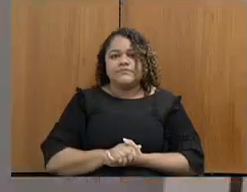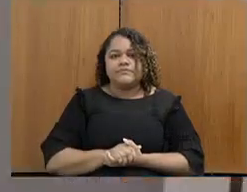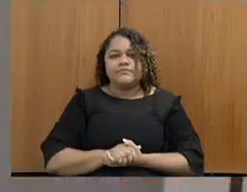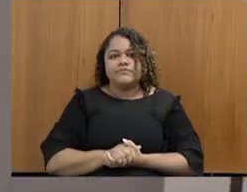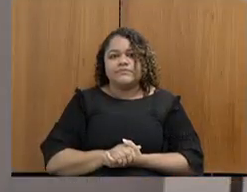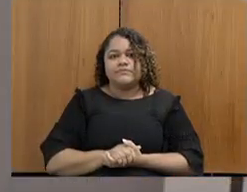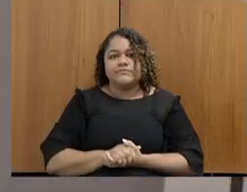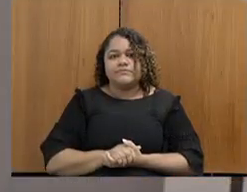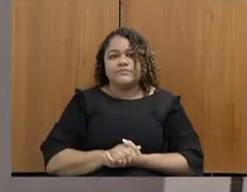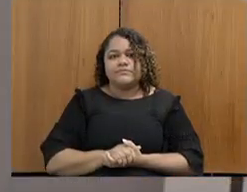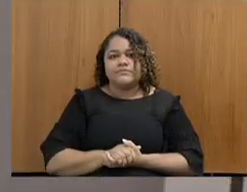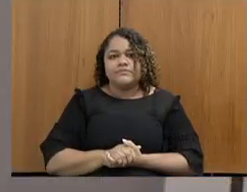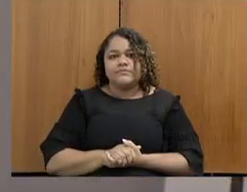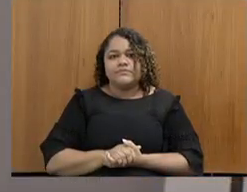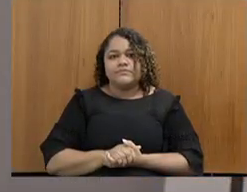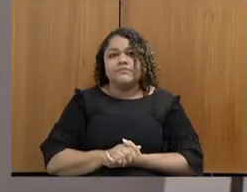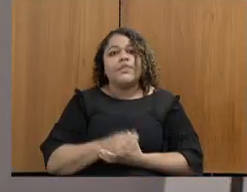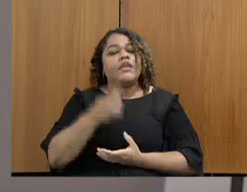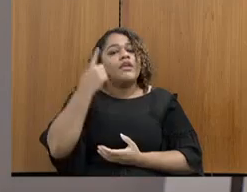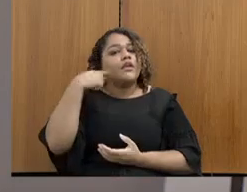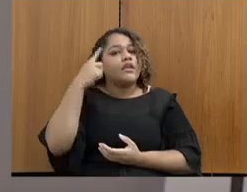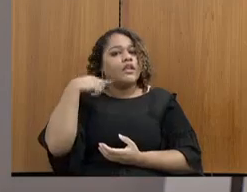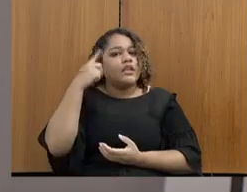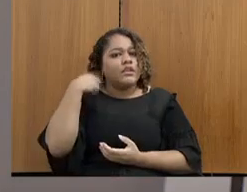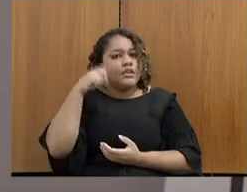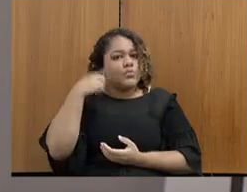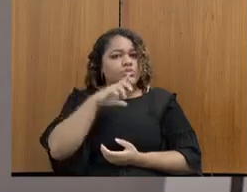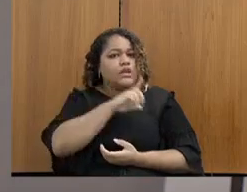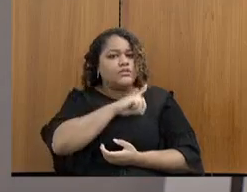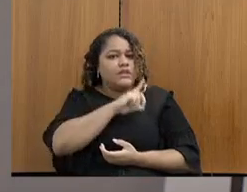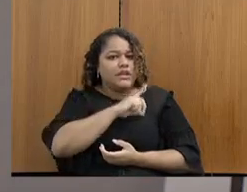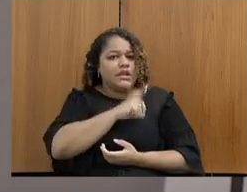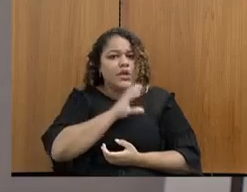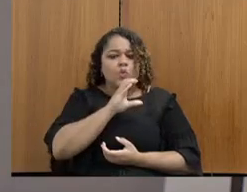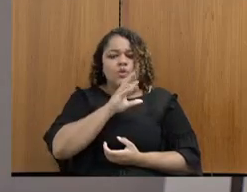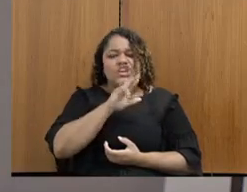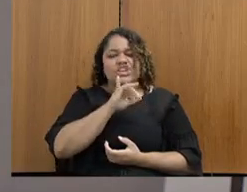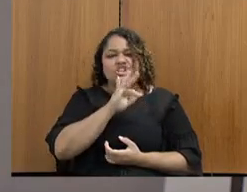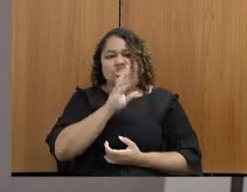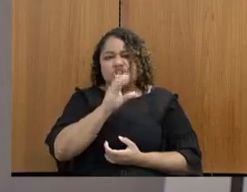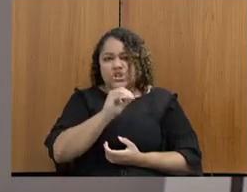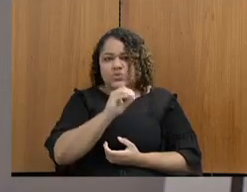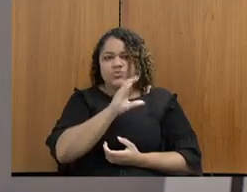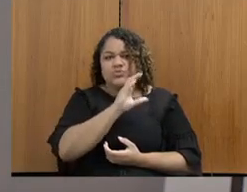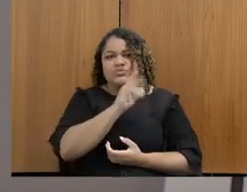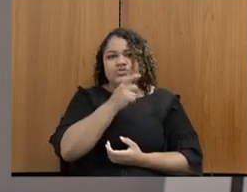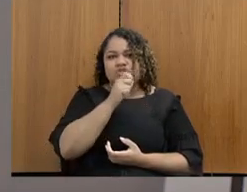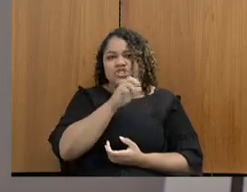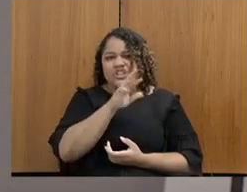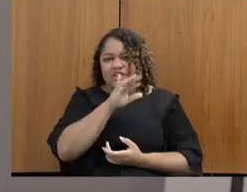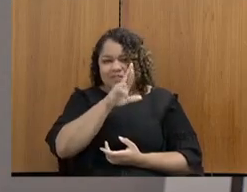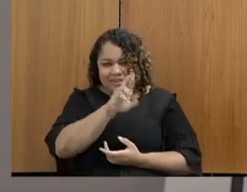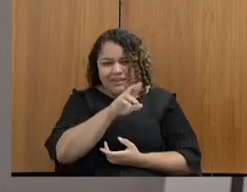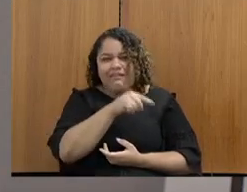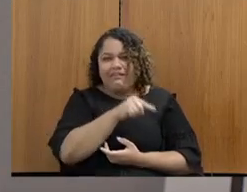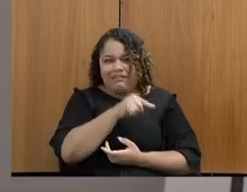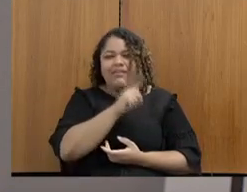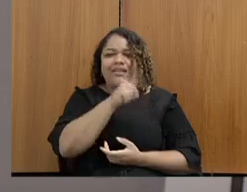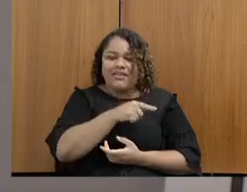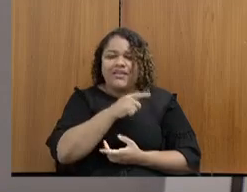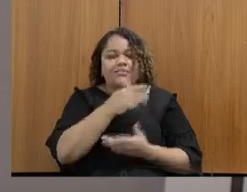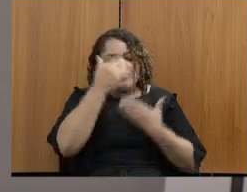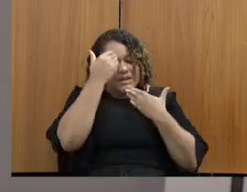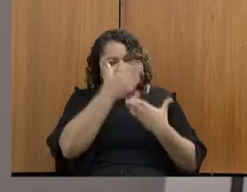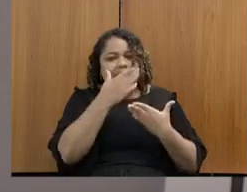Deputado delegado Cristiano Xavier nosso colega né policial civil Agradeço pelas considerações verdade a gente tem feito